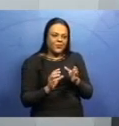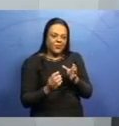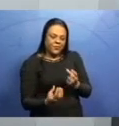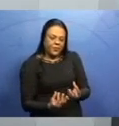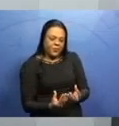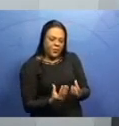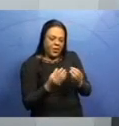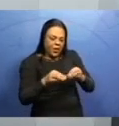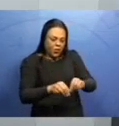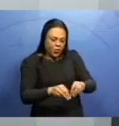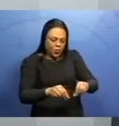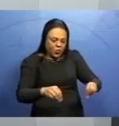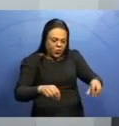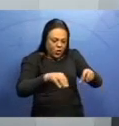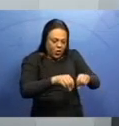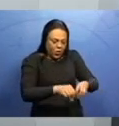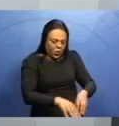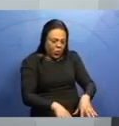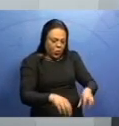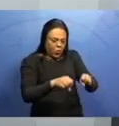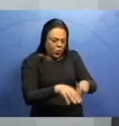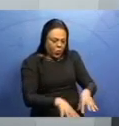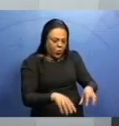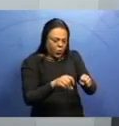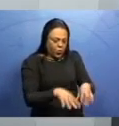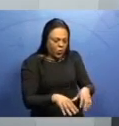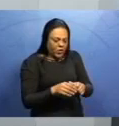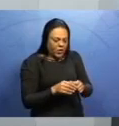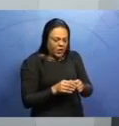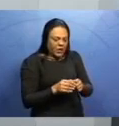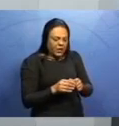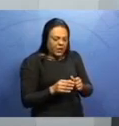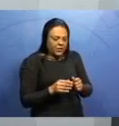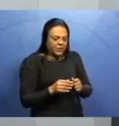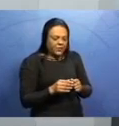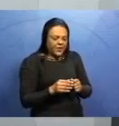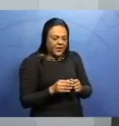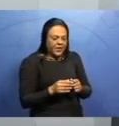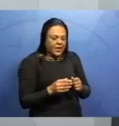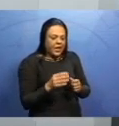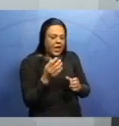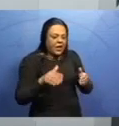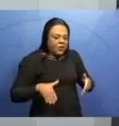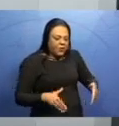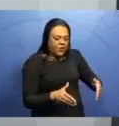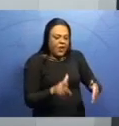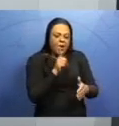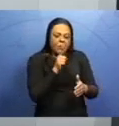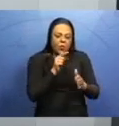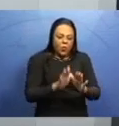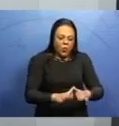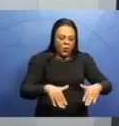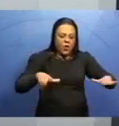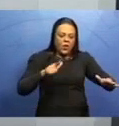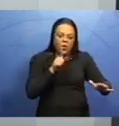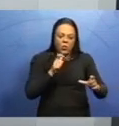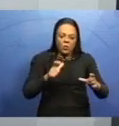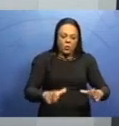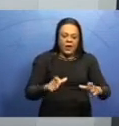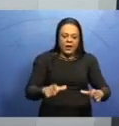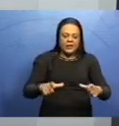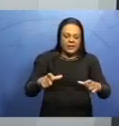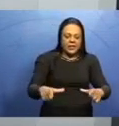solo, escoa e abastece os rios, lagos e mares. Opa, estou engasgando, hein? Este